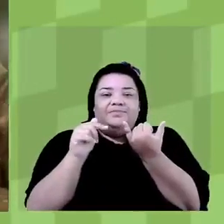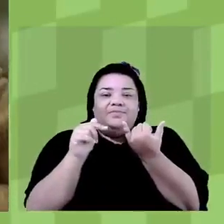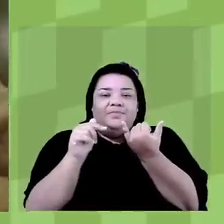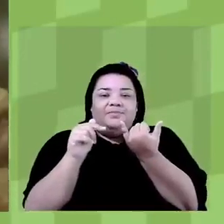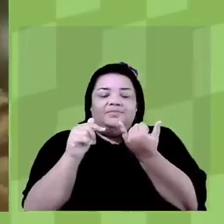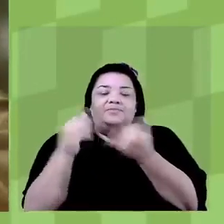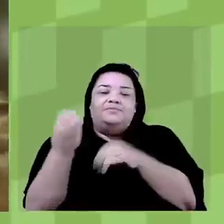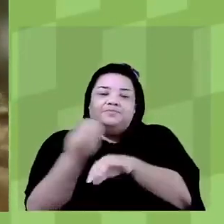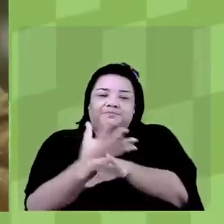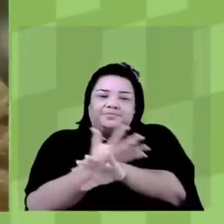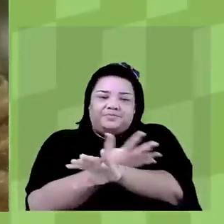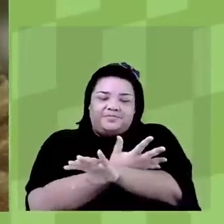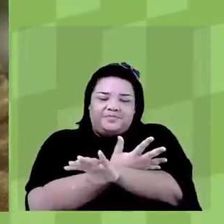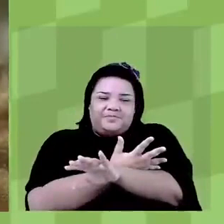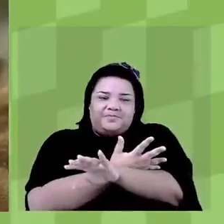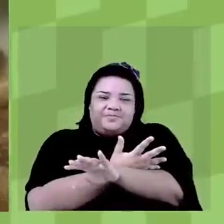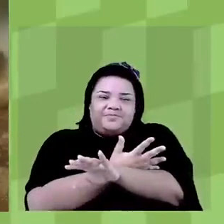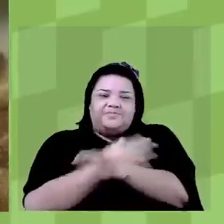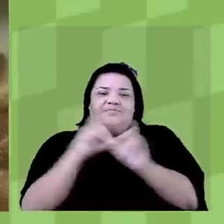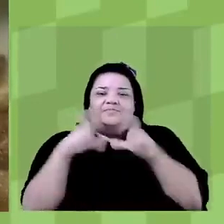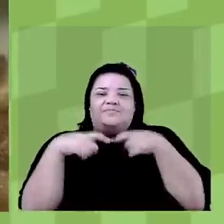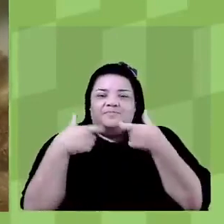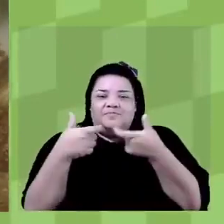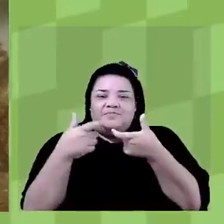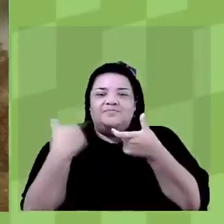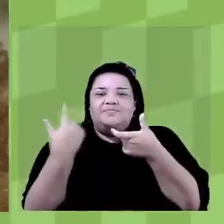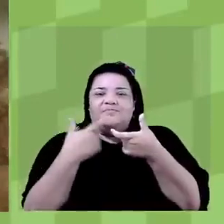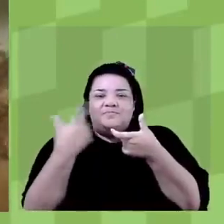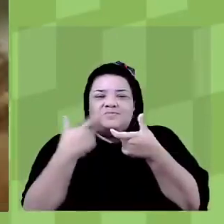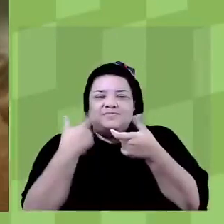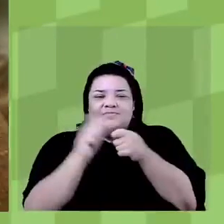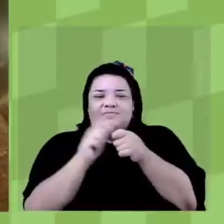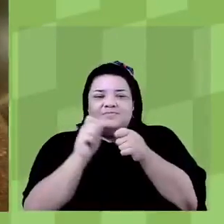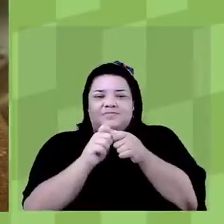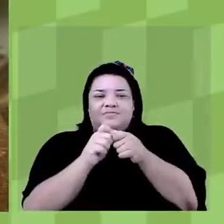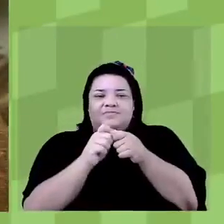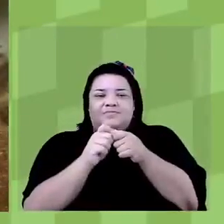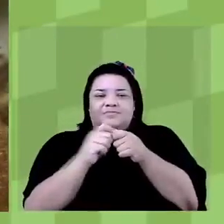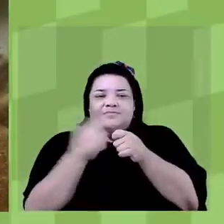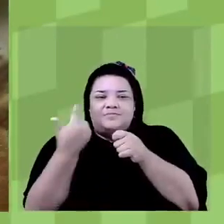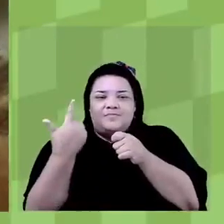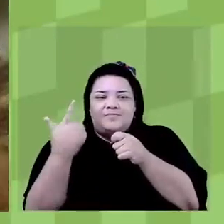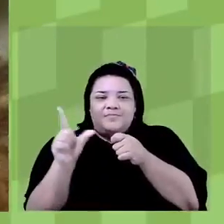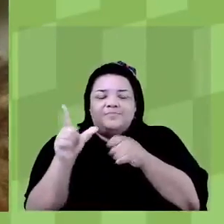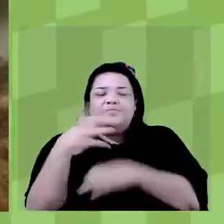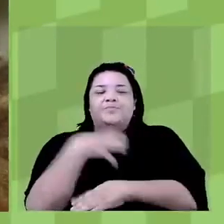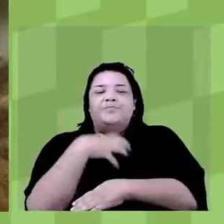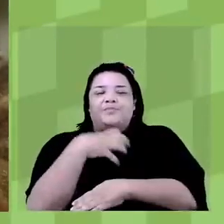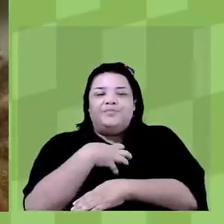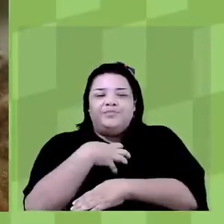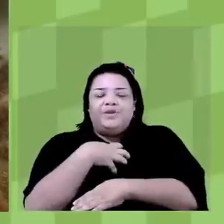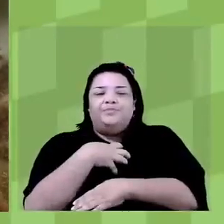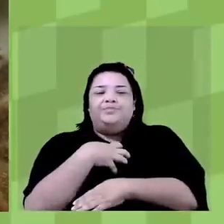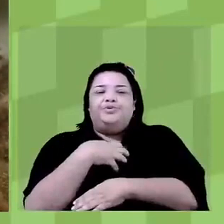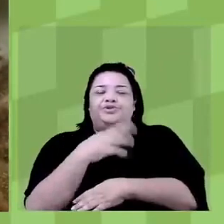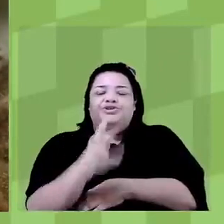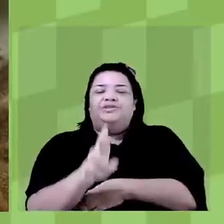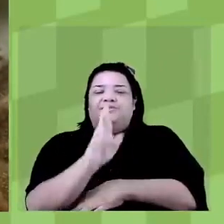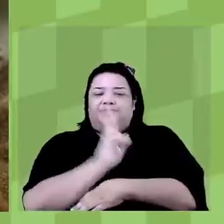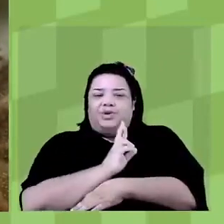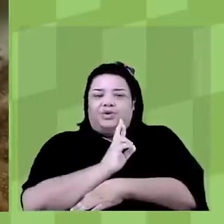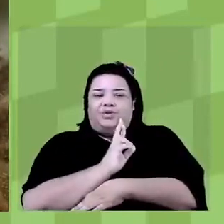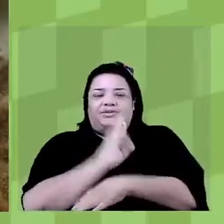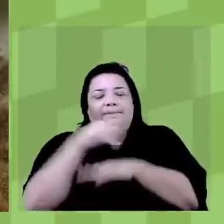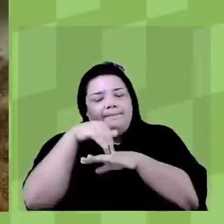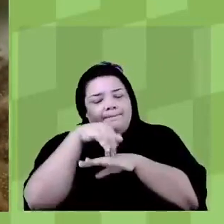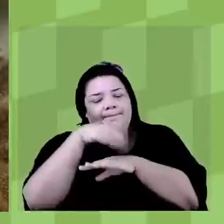as ações que a gente desenvolve, elas nos trazem um outro tipo de remuneração que vai muito além da questão do